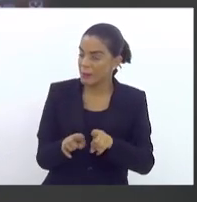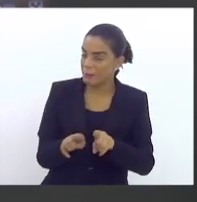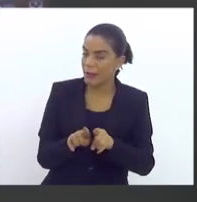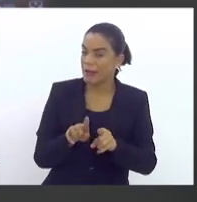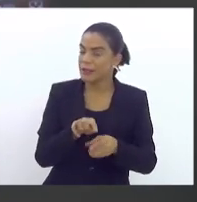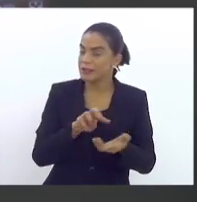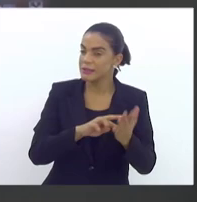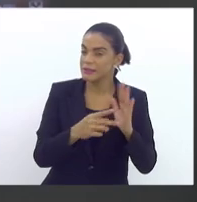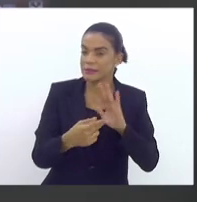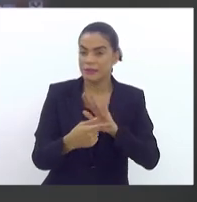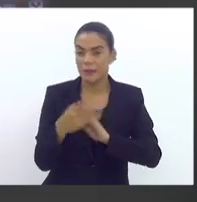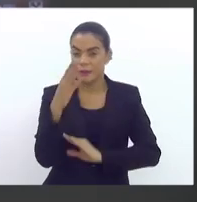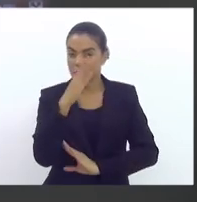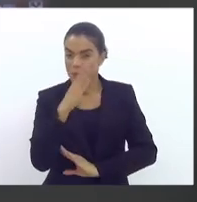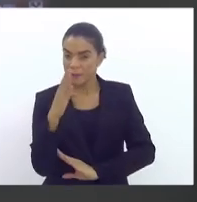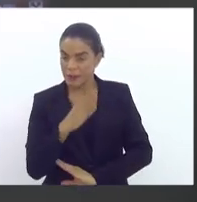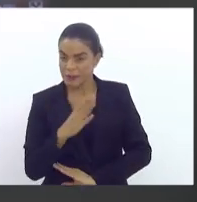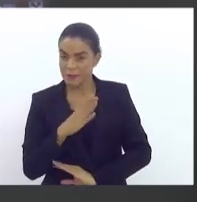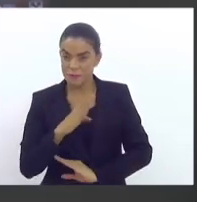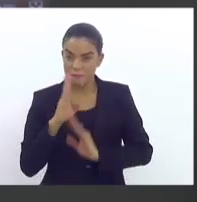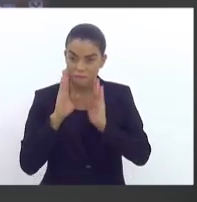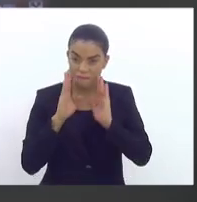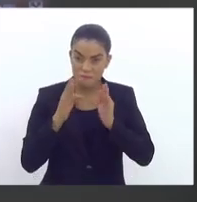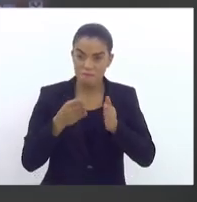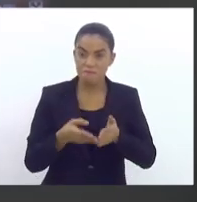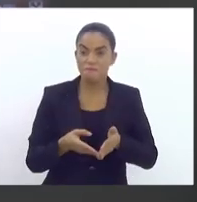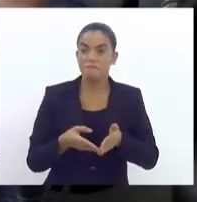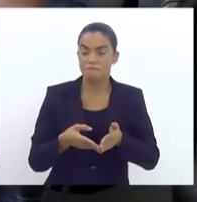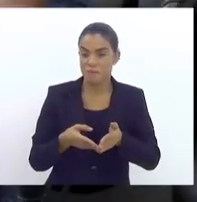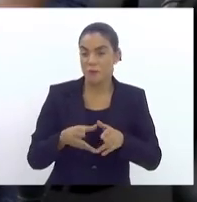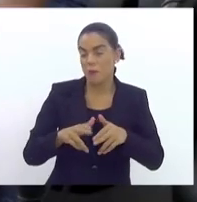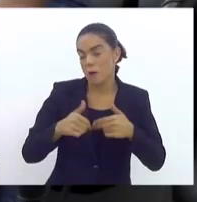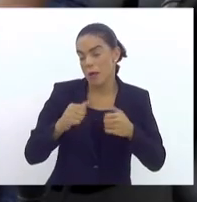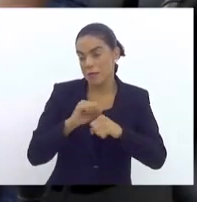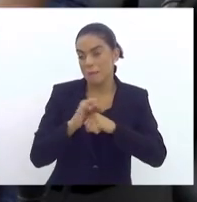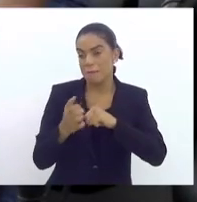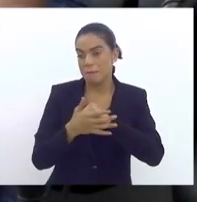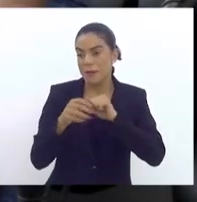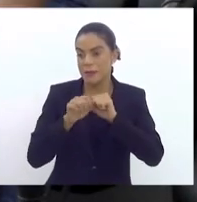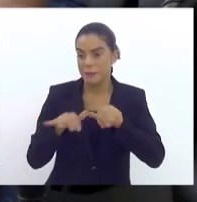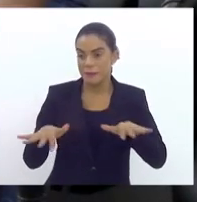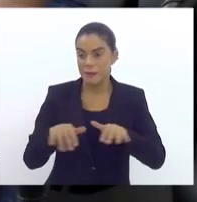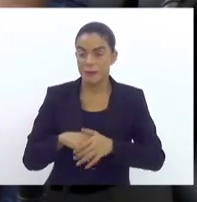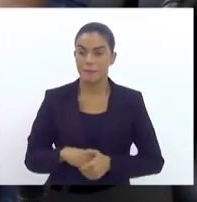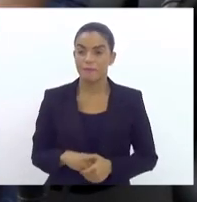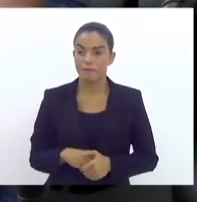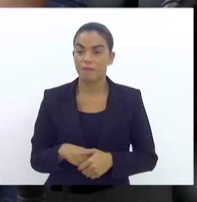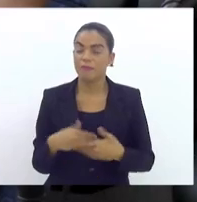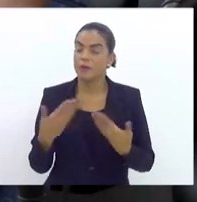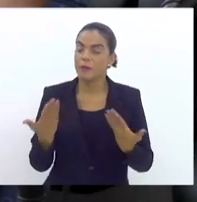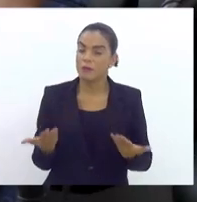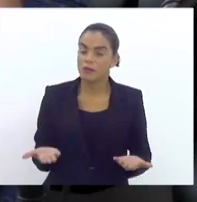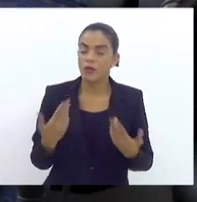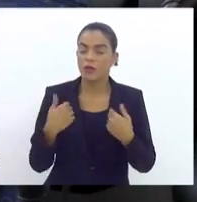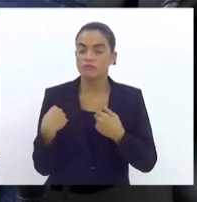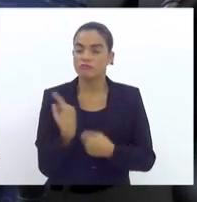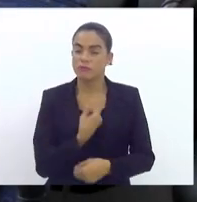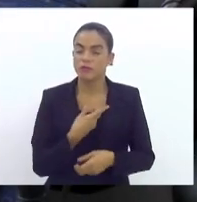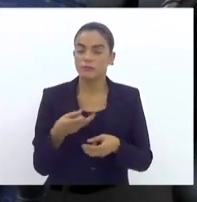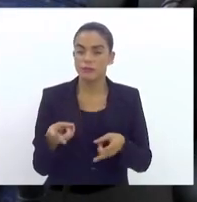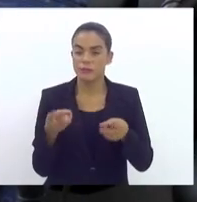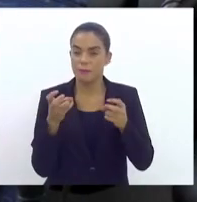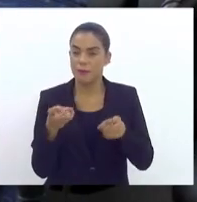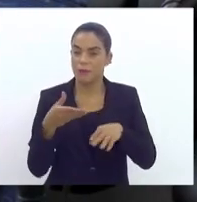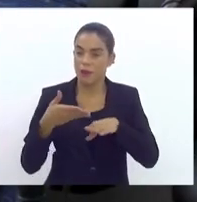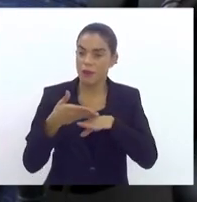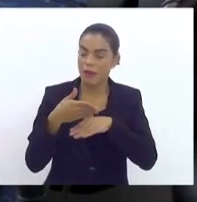é do Brasil especialmente precipitado pela pandemia né enfim portanto nós percebemos que o acesso